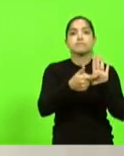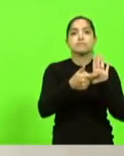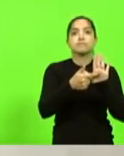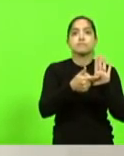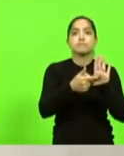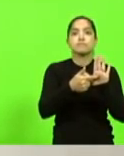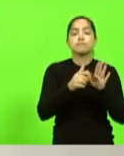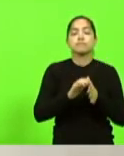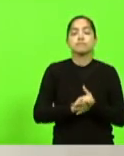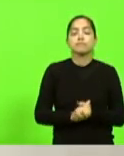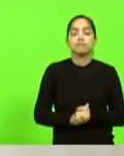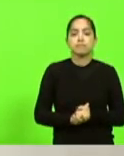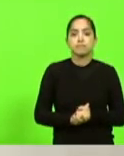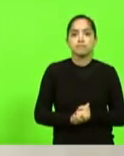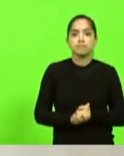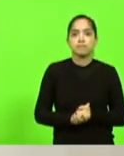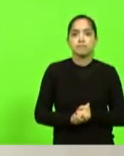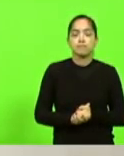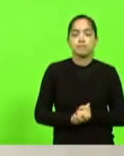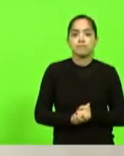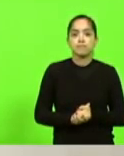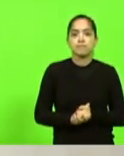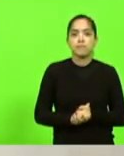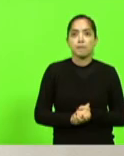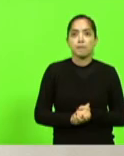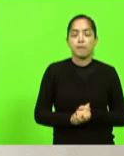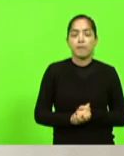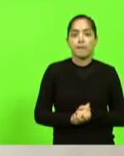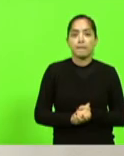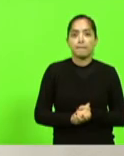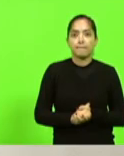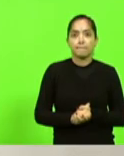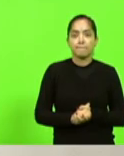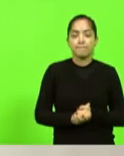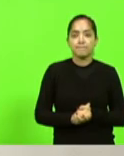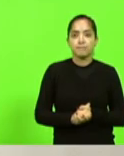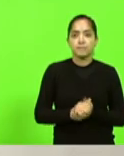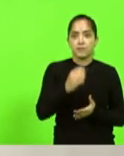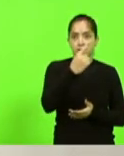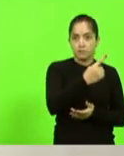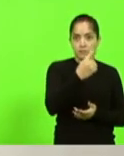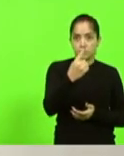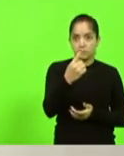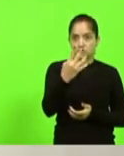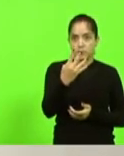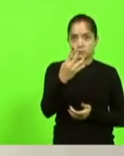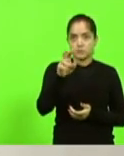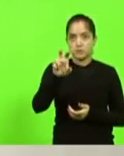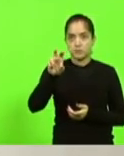determina o regimento interno, as seguintes indicações. Indicações 1450